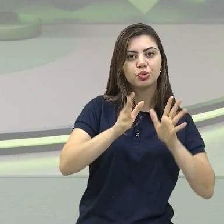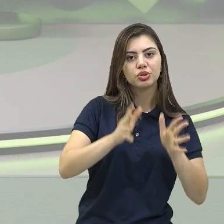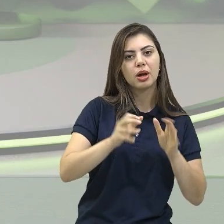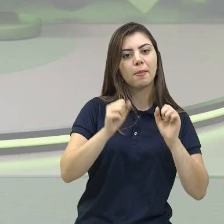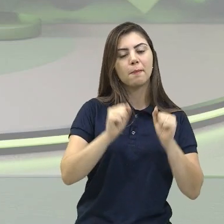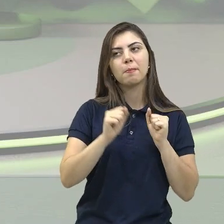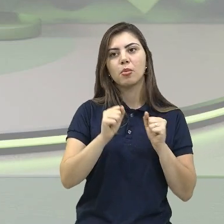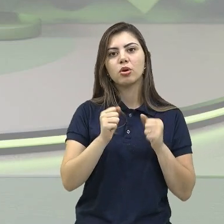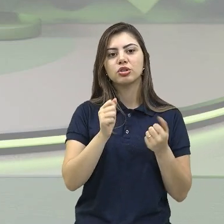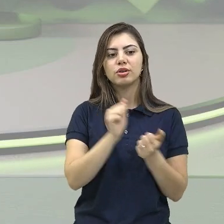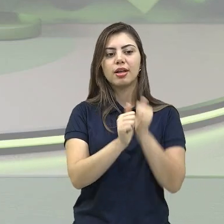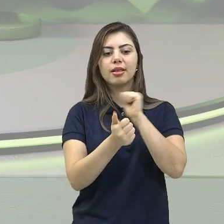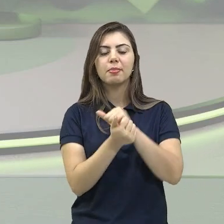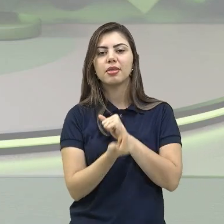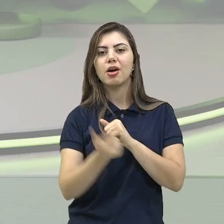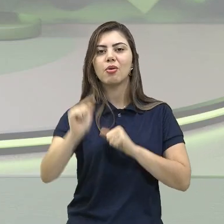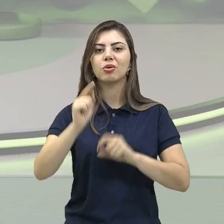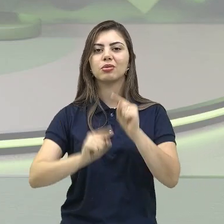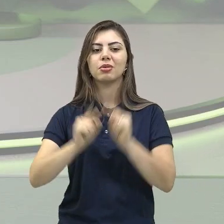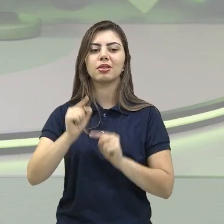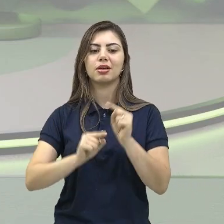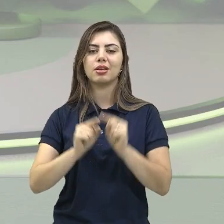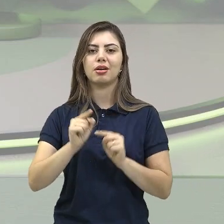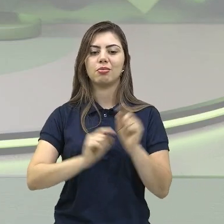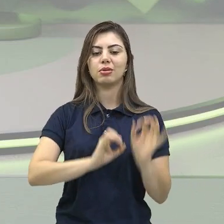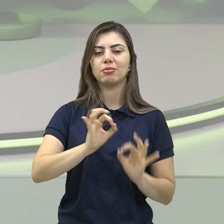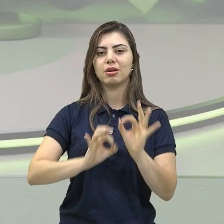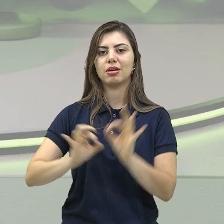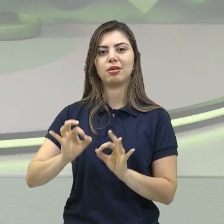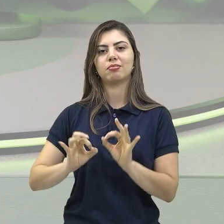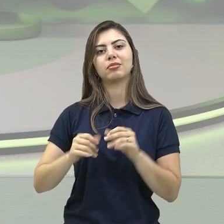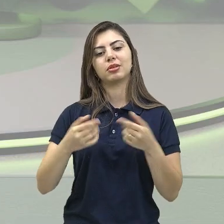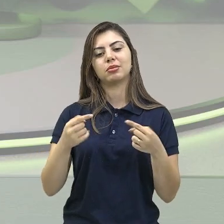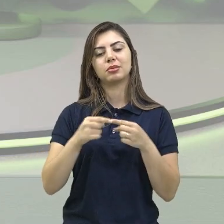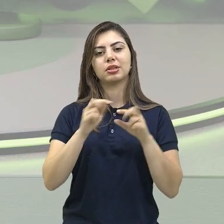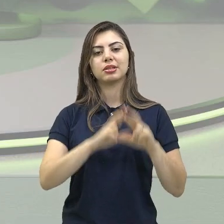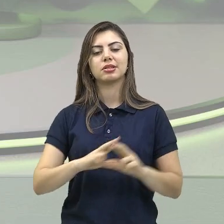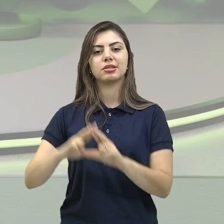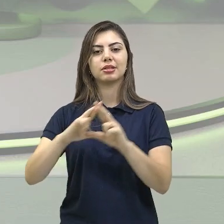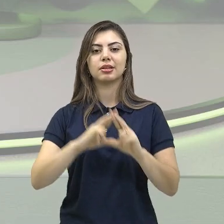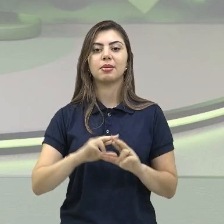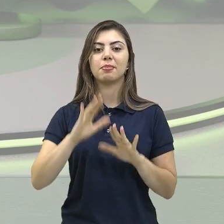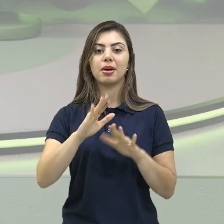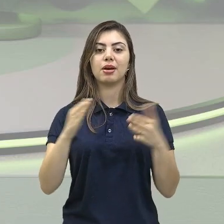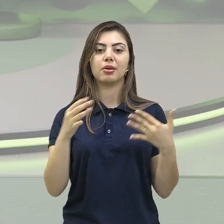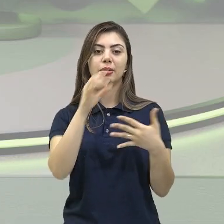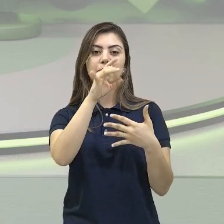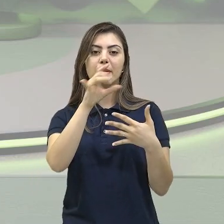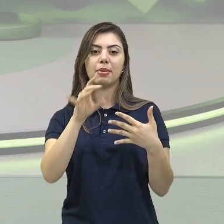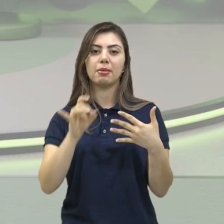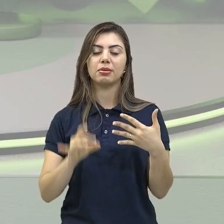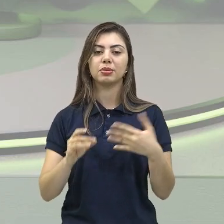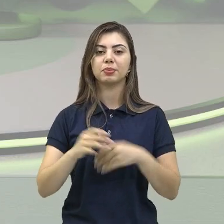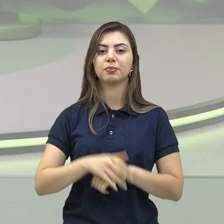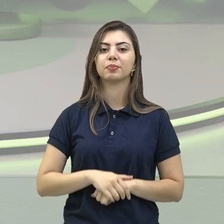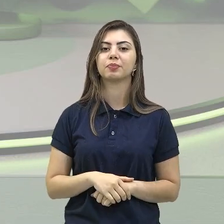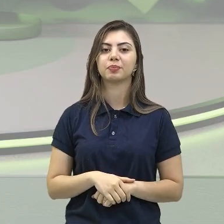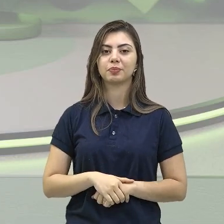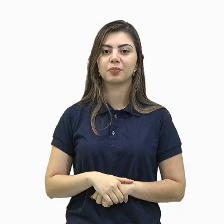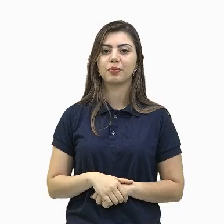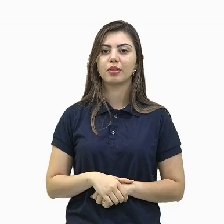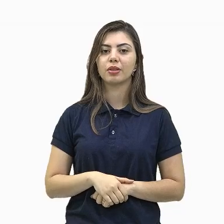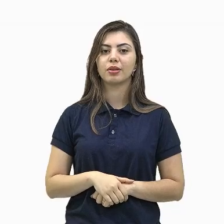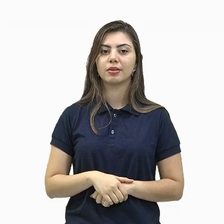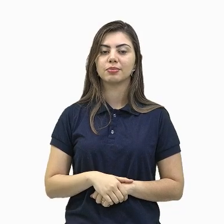necessidade de extrair recursos naturais. Agora a gente vai ver um pouquinho mais sobre cada um deles. No nosso